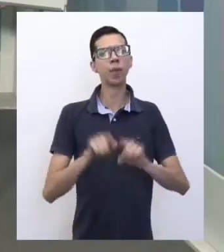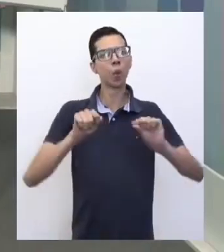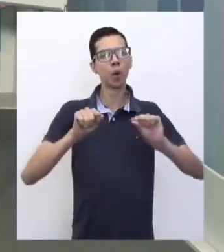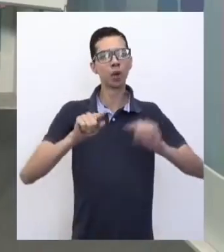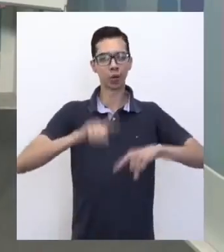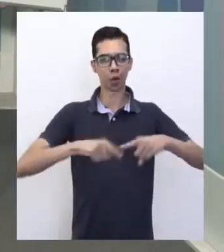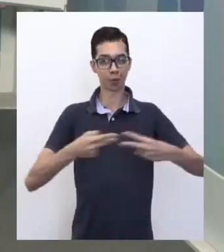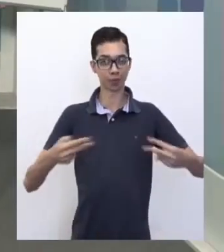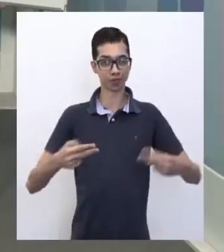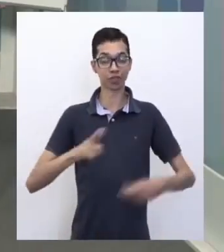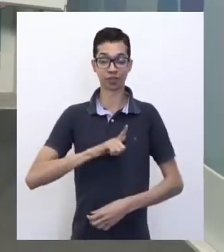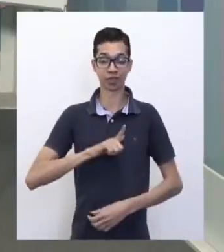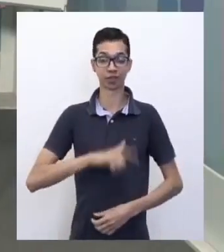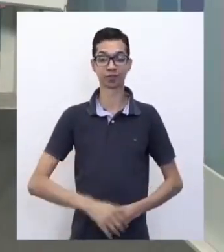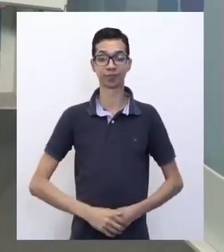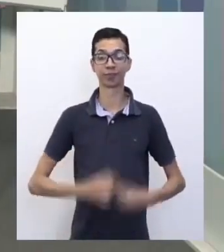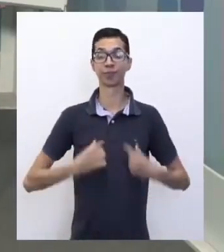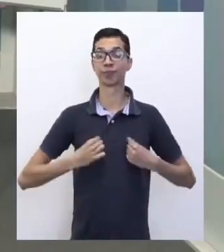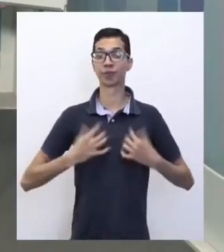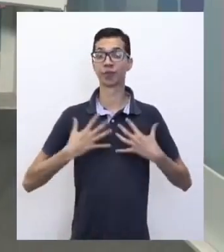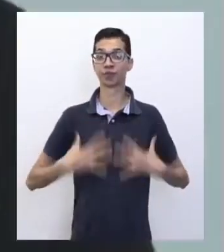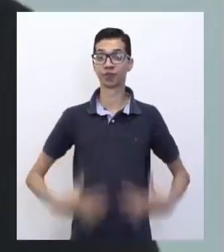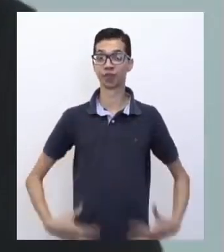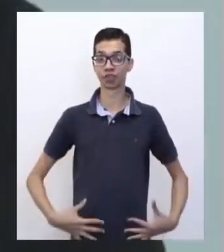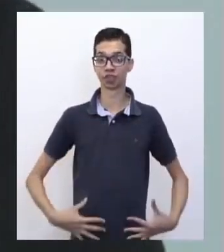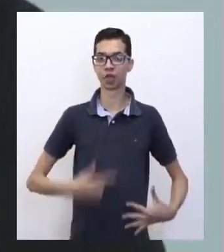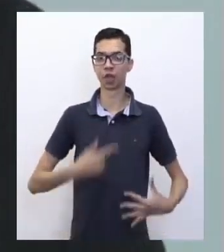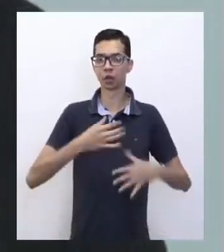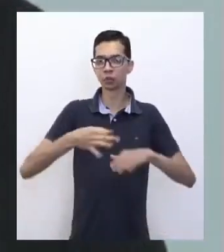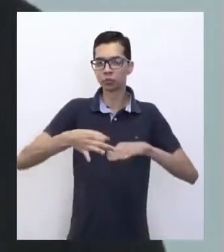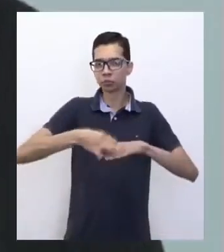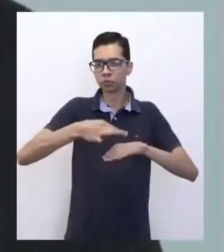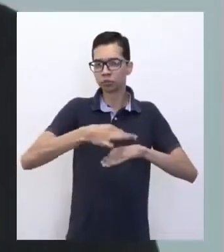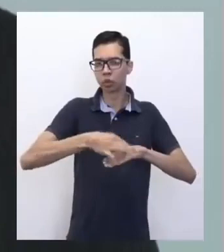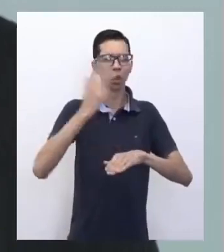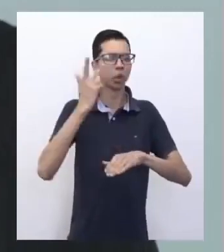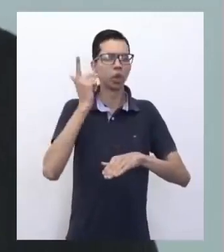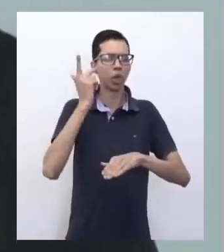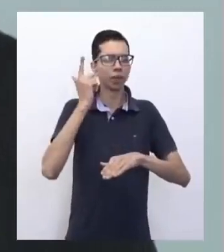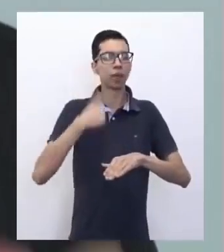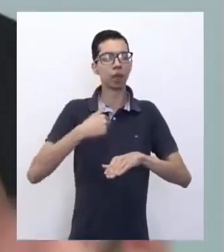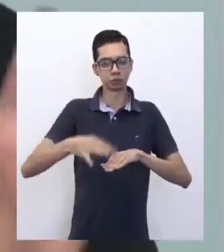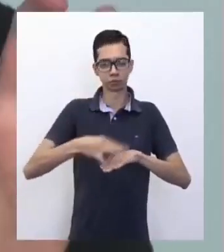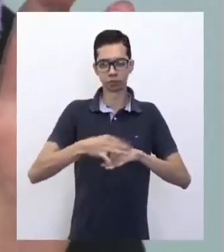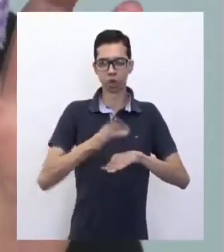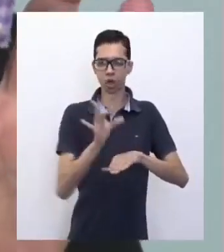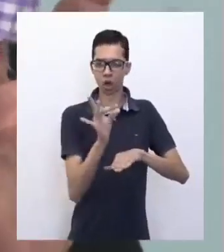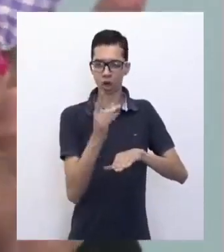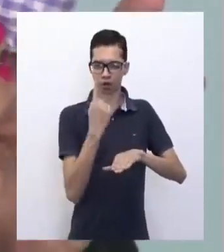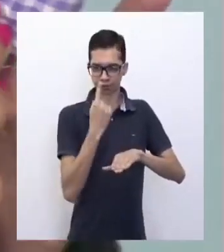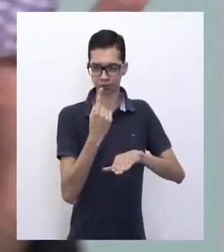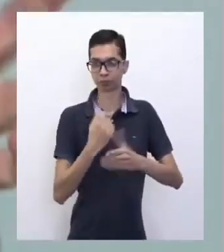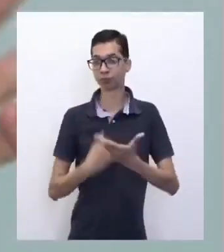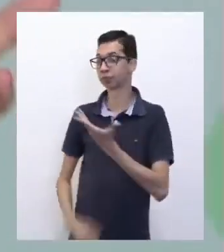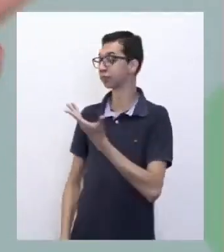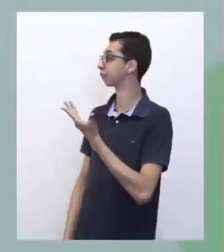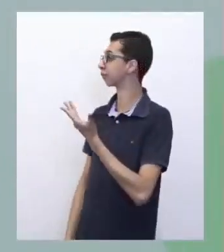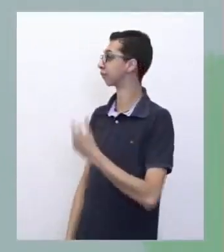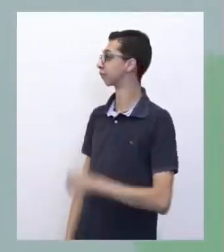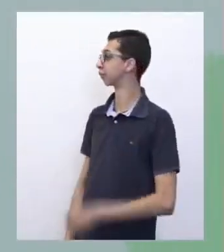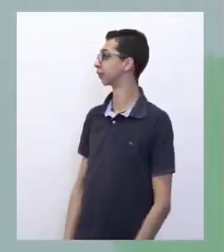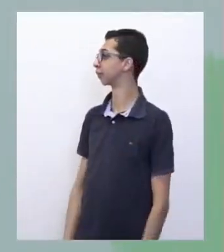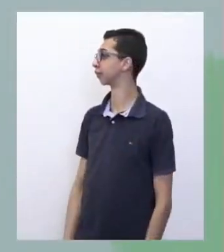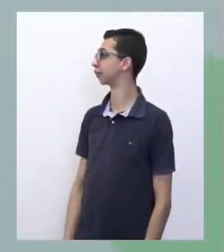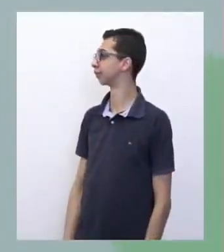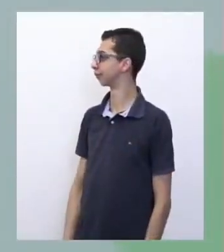Eu trouxe um vestidinho que eu fiz de tecido, tá, turma? Ó, é tecido mesmo. Eu coloquei uma fita crepe atrás, ó. Vou enfiar meu dedinho